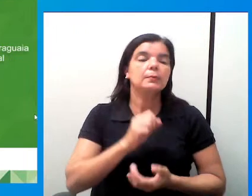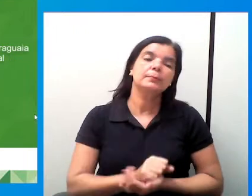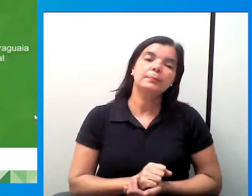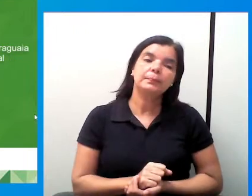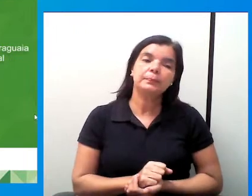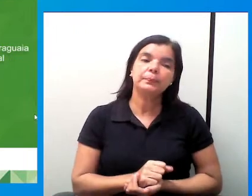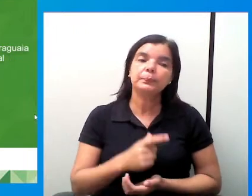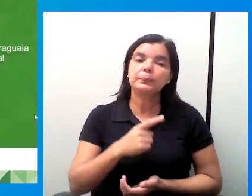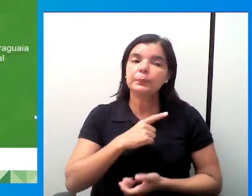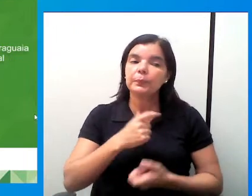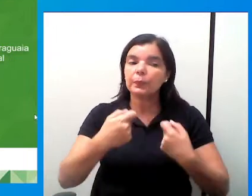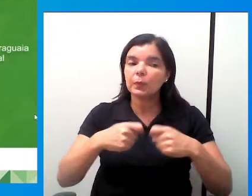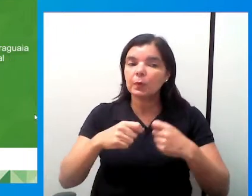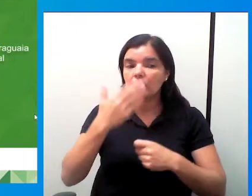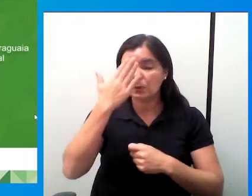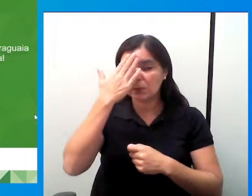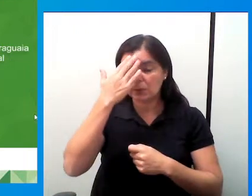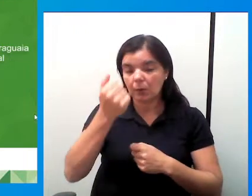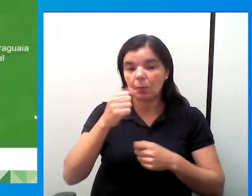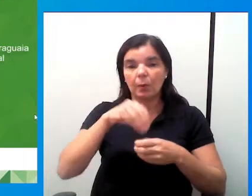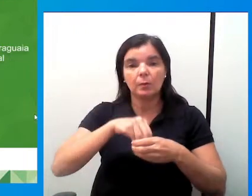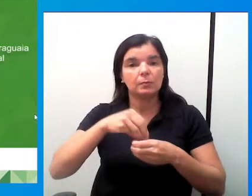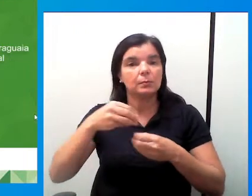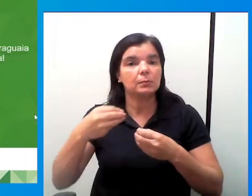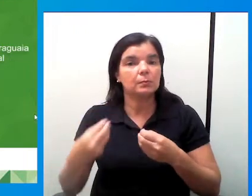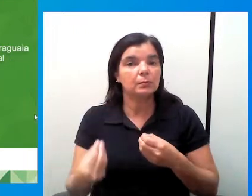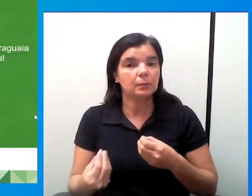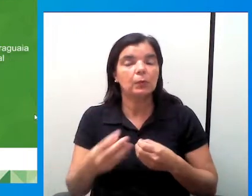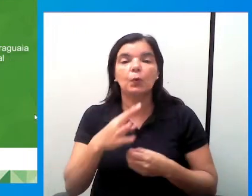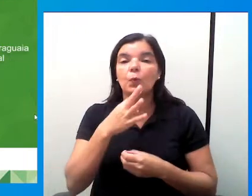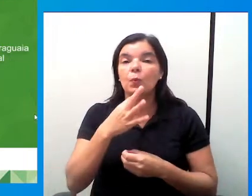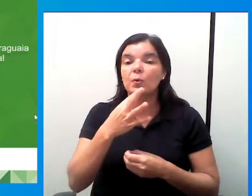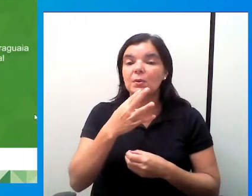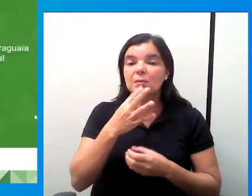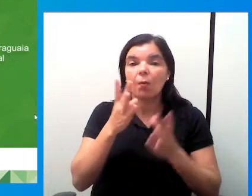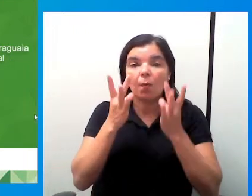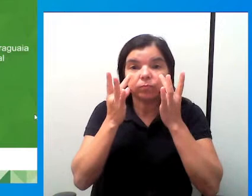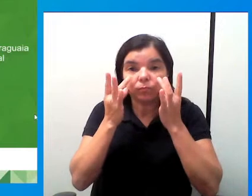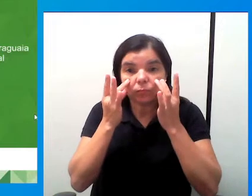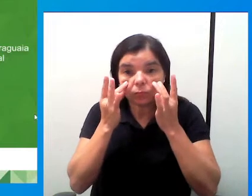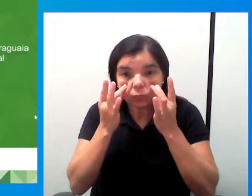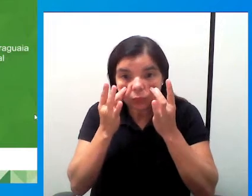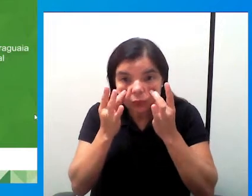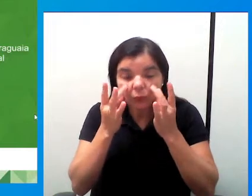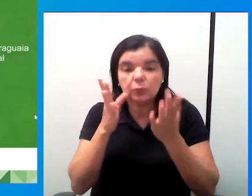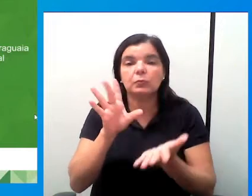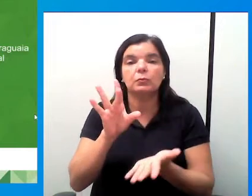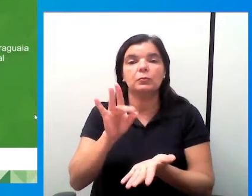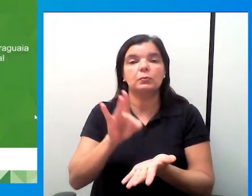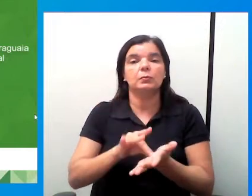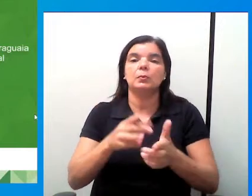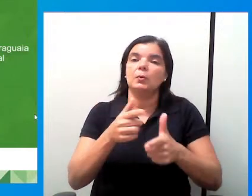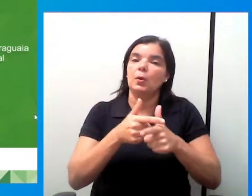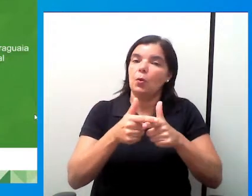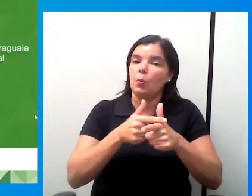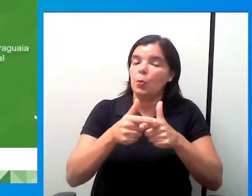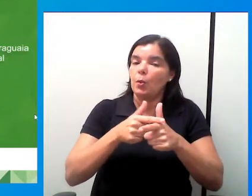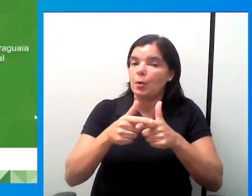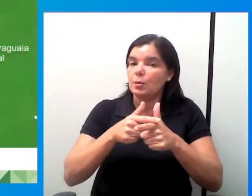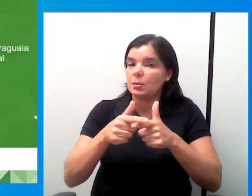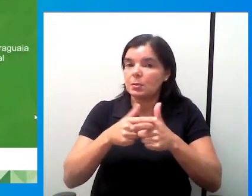mais, precisa sair dos muros para fora, conhecer a realidade, os problemas, trazer para dentro da